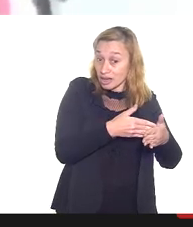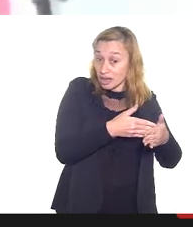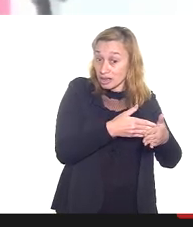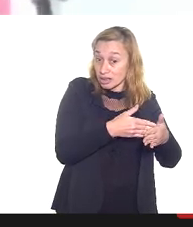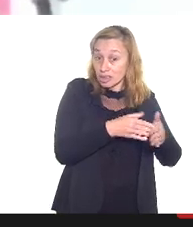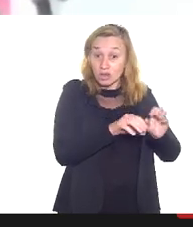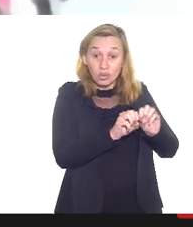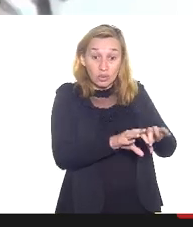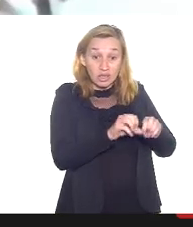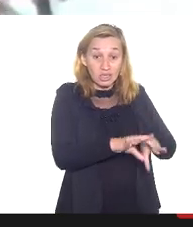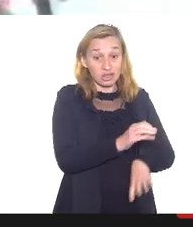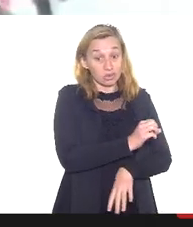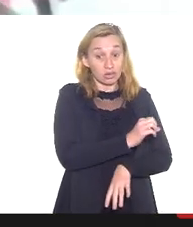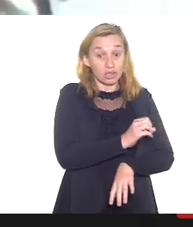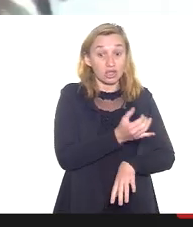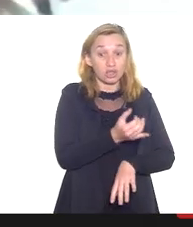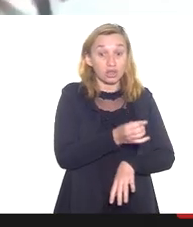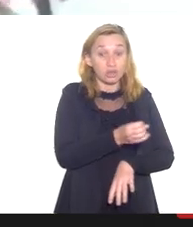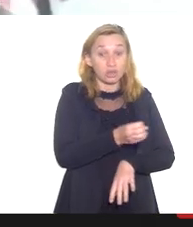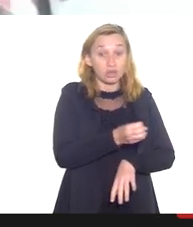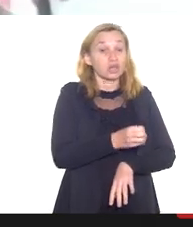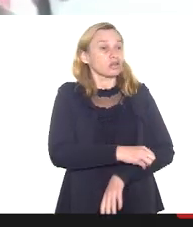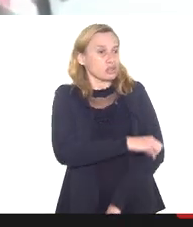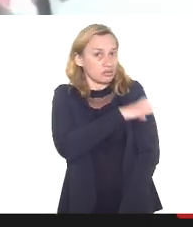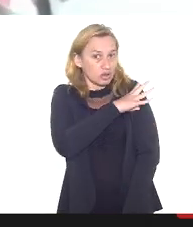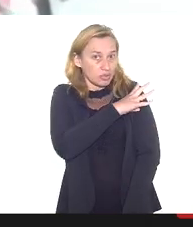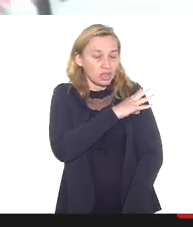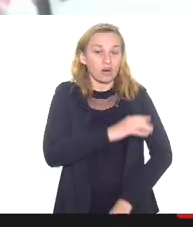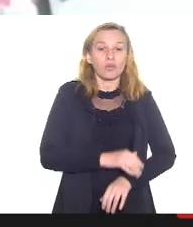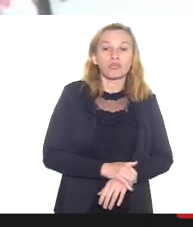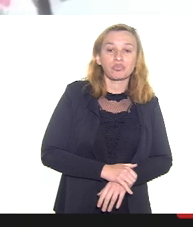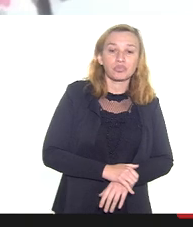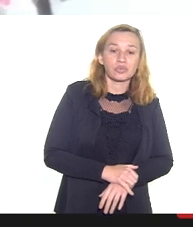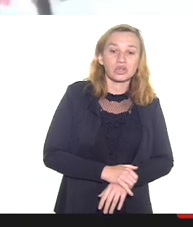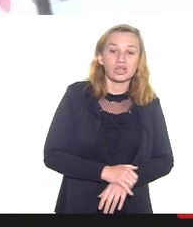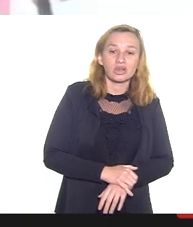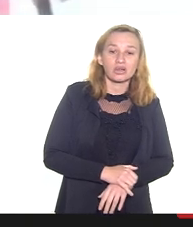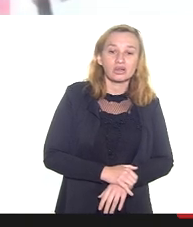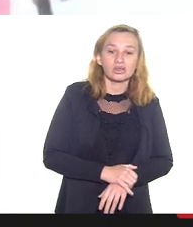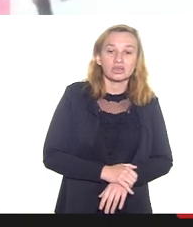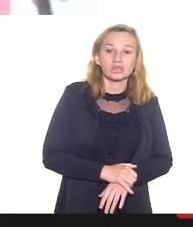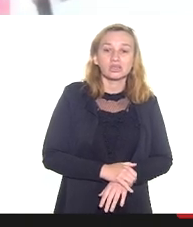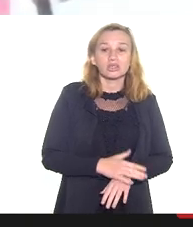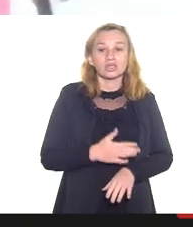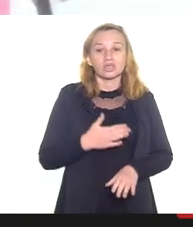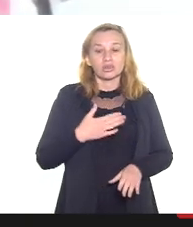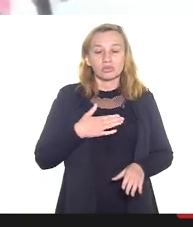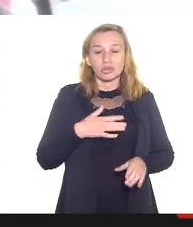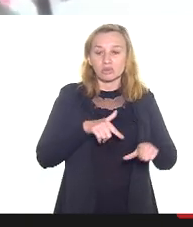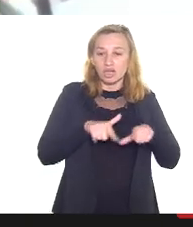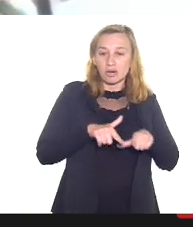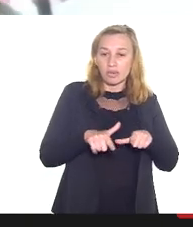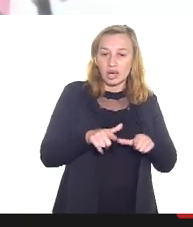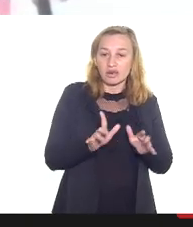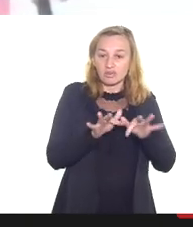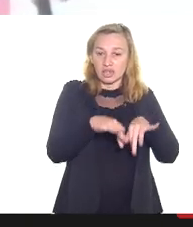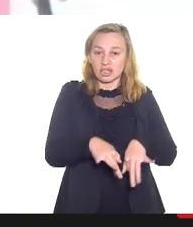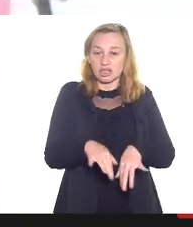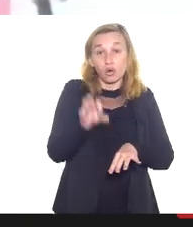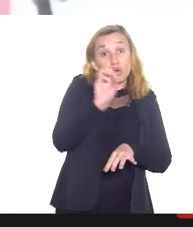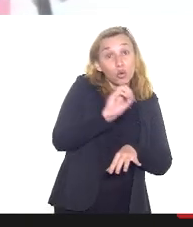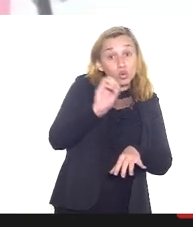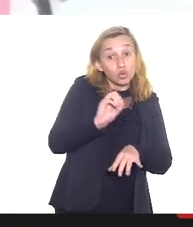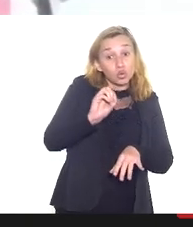o ensino médio, até o ensino fundamental, e o meu mandato terminou em outubro de